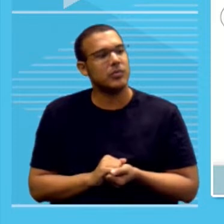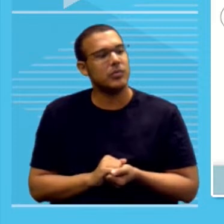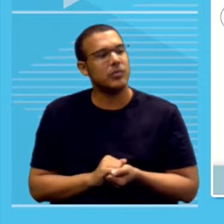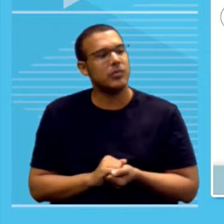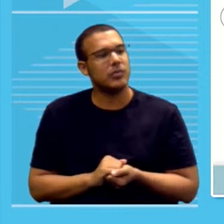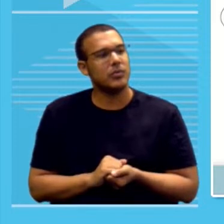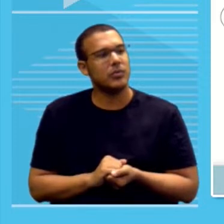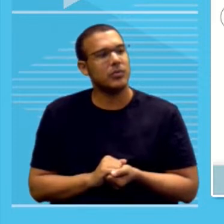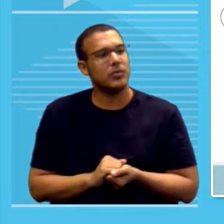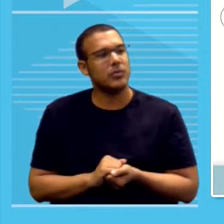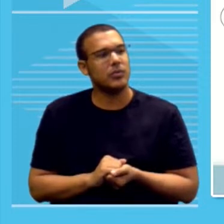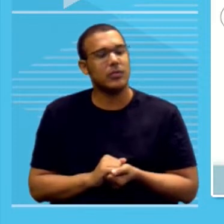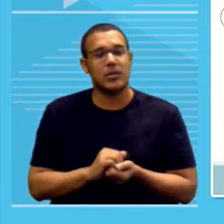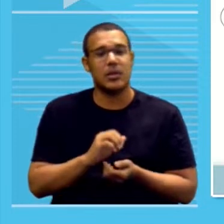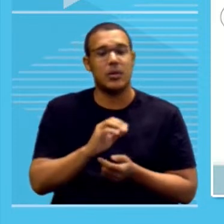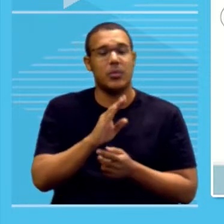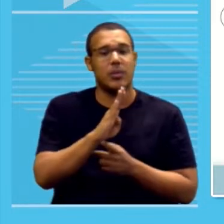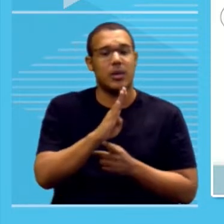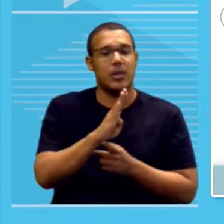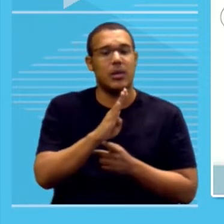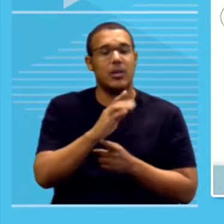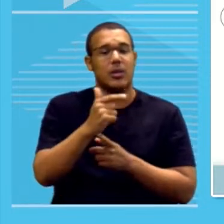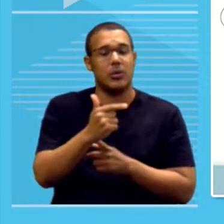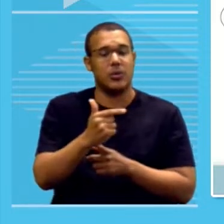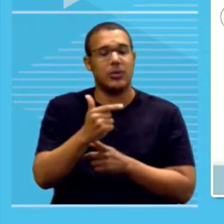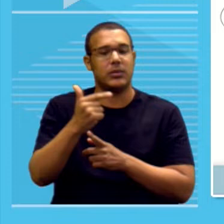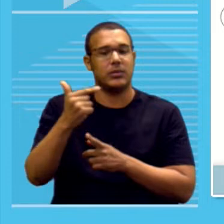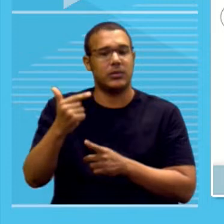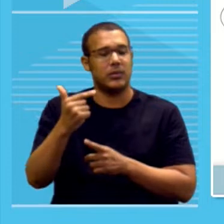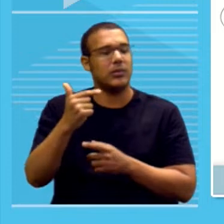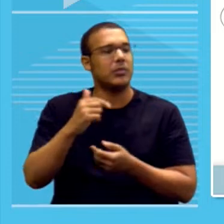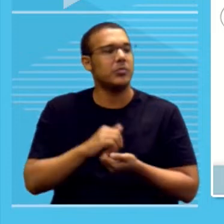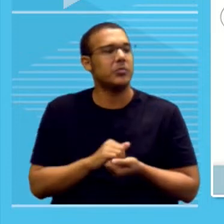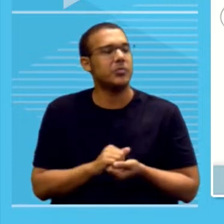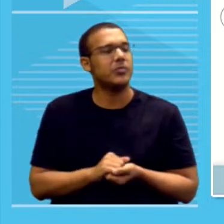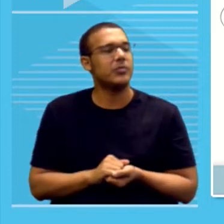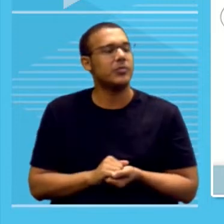2 e ordenada 2 2 e 2